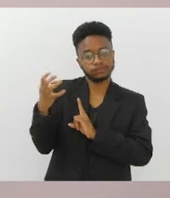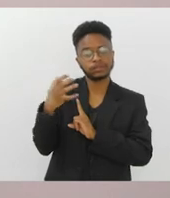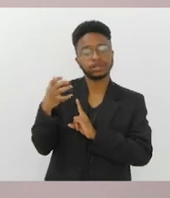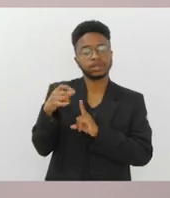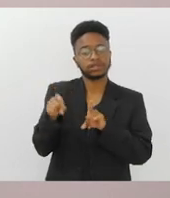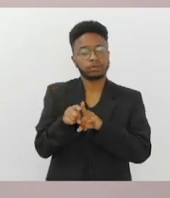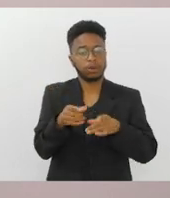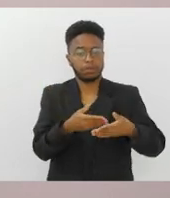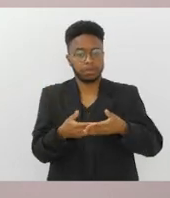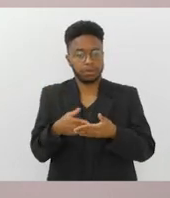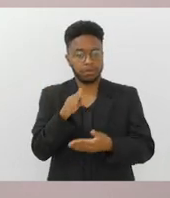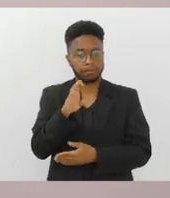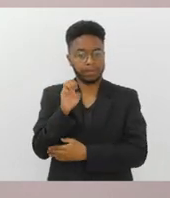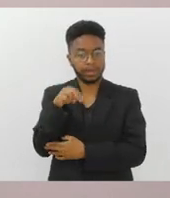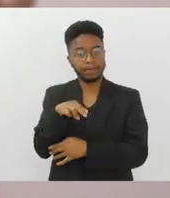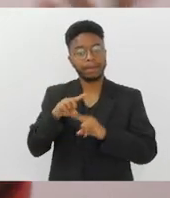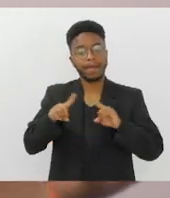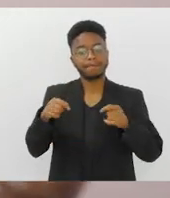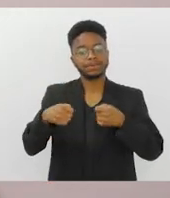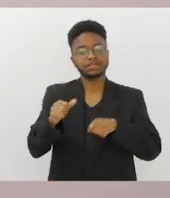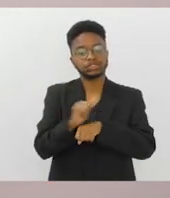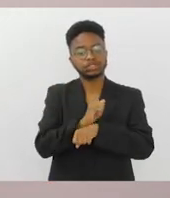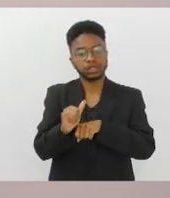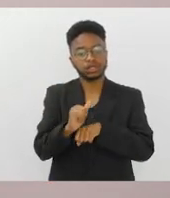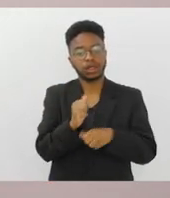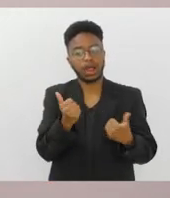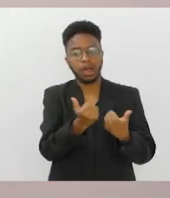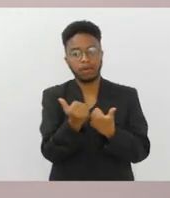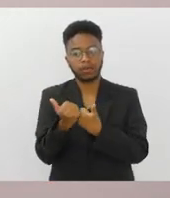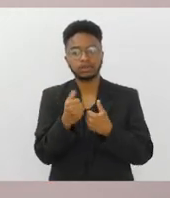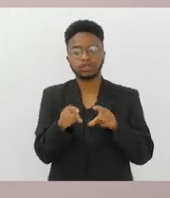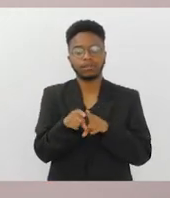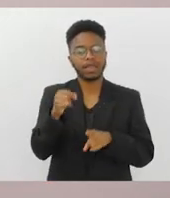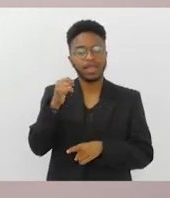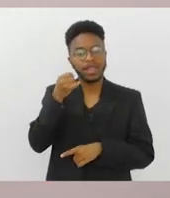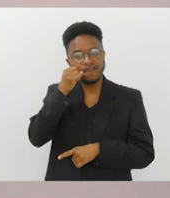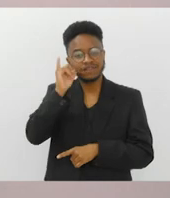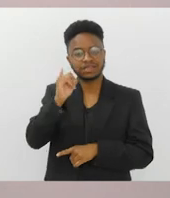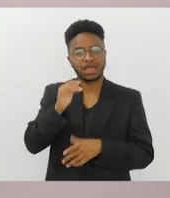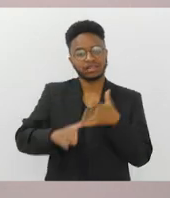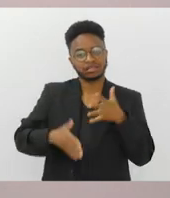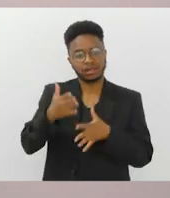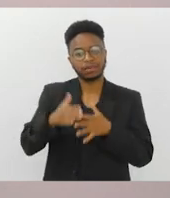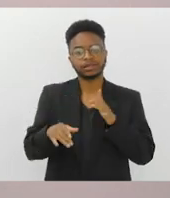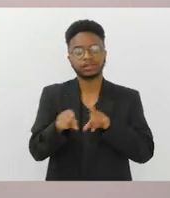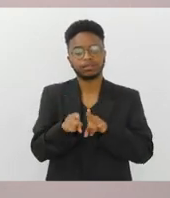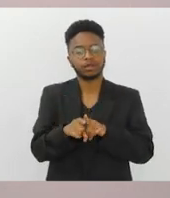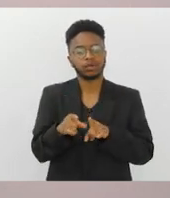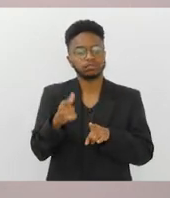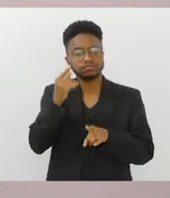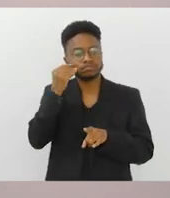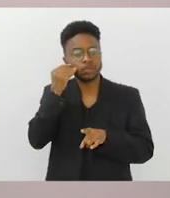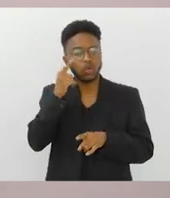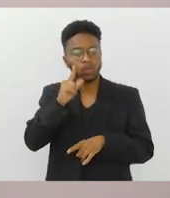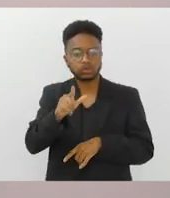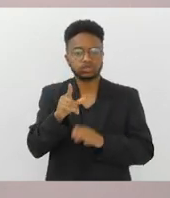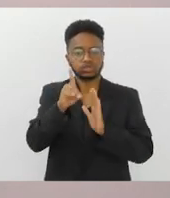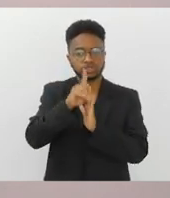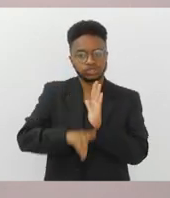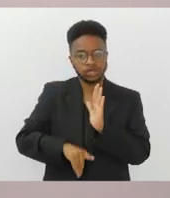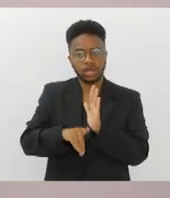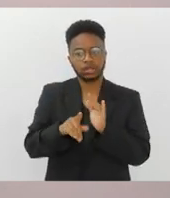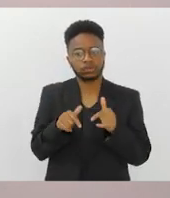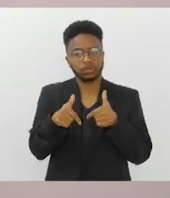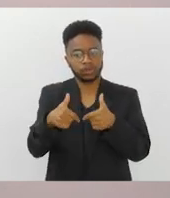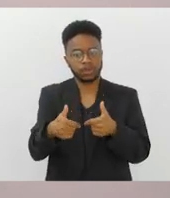gente tem que ter estratégia de apoio, né, para que isso não seja transferido e para que esse momento seja digno, seja um direito exercido por nós. E aí, como não basta fazer